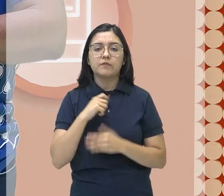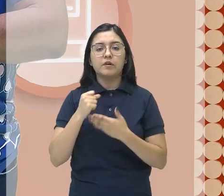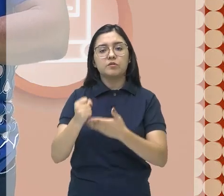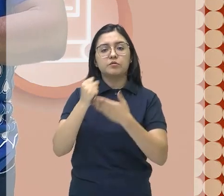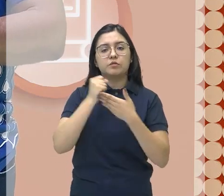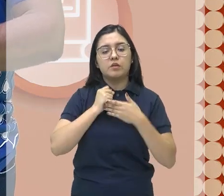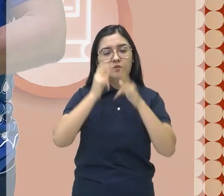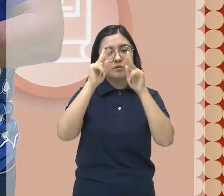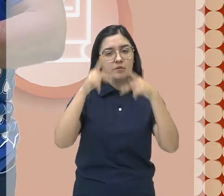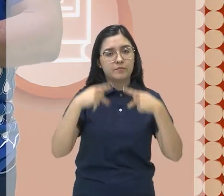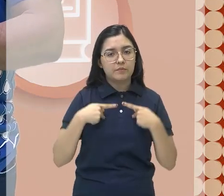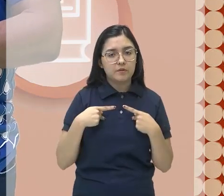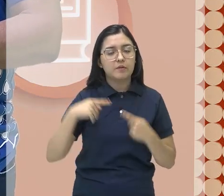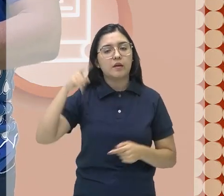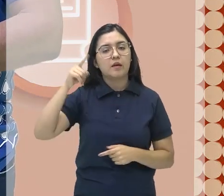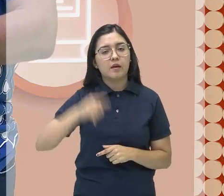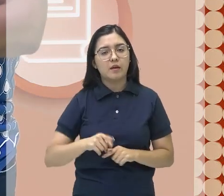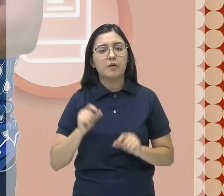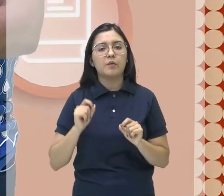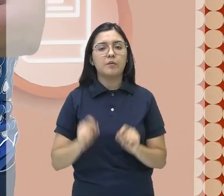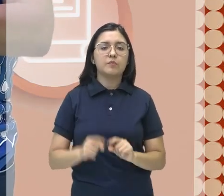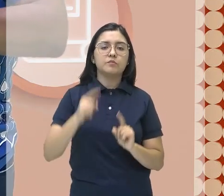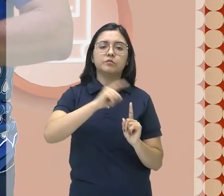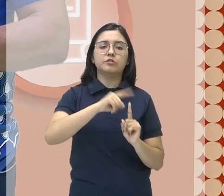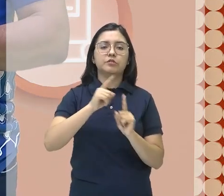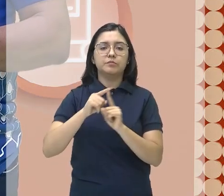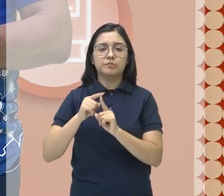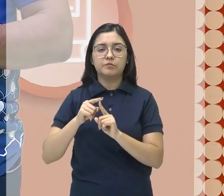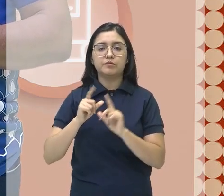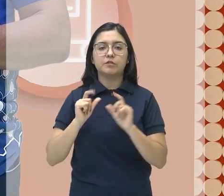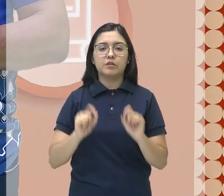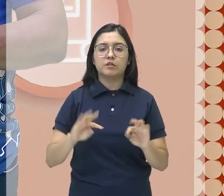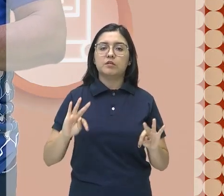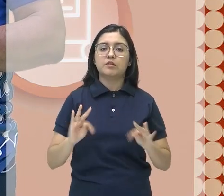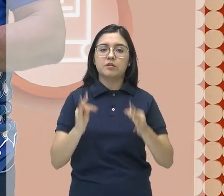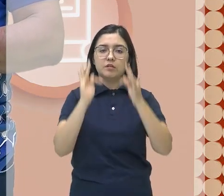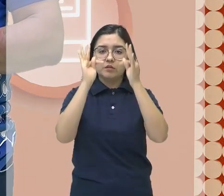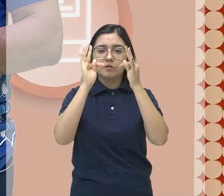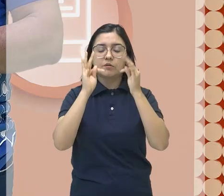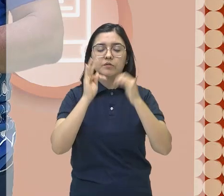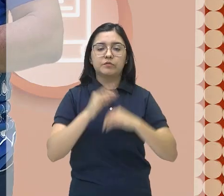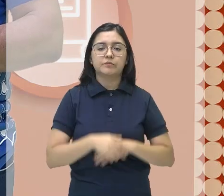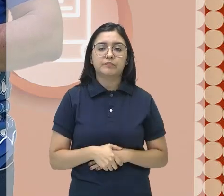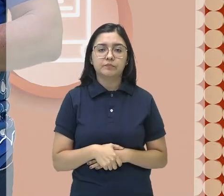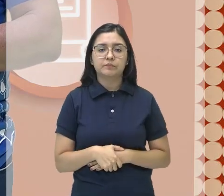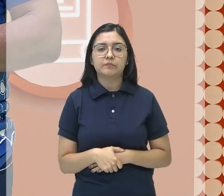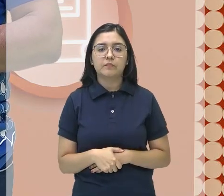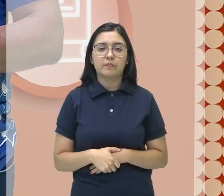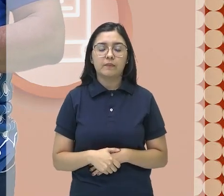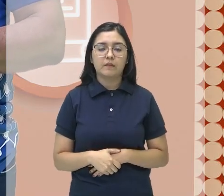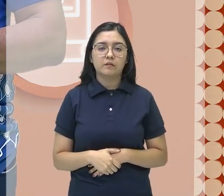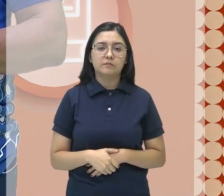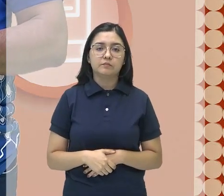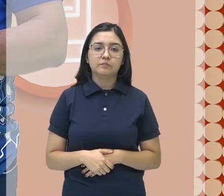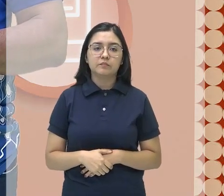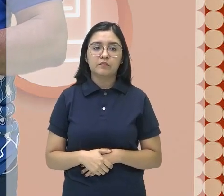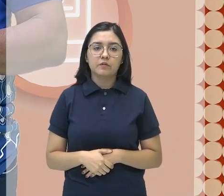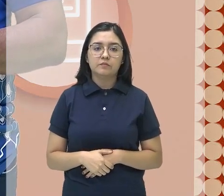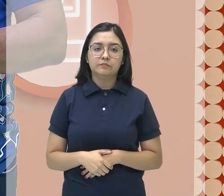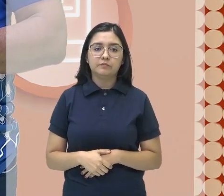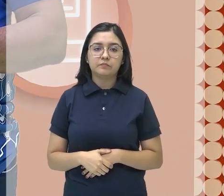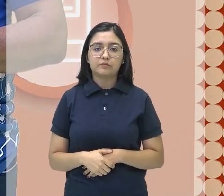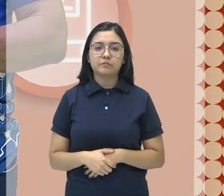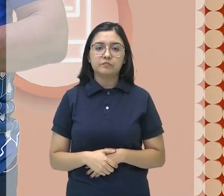humano, é um movimento para a tecnologia, né, facilitação da